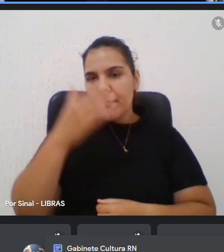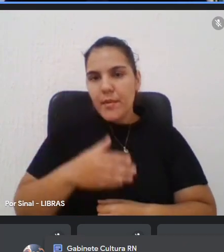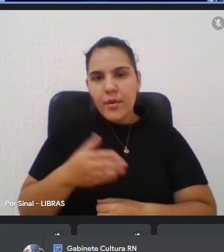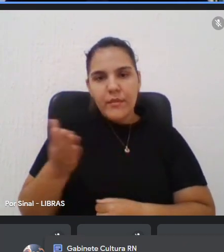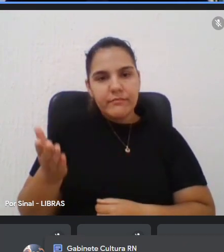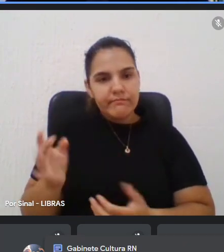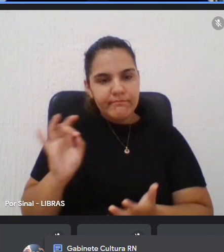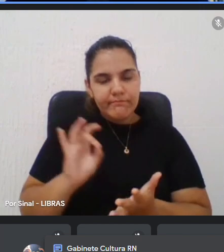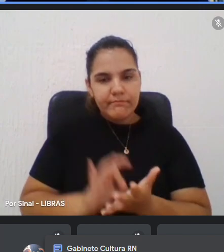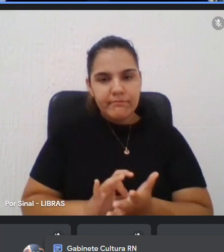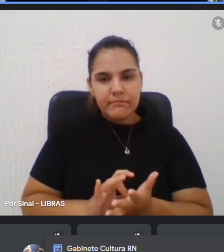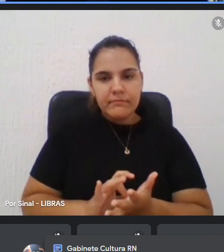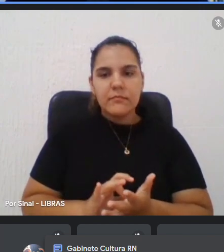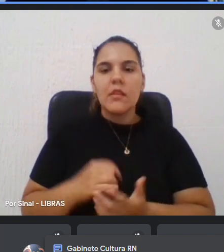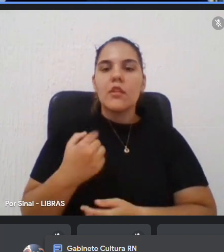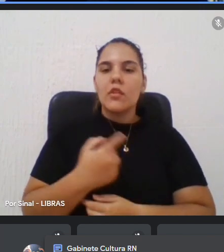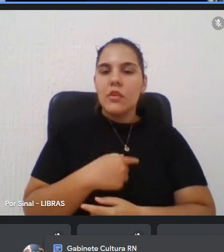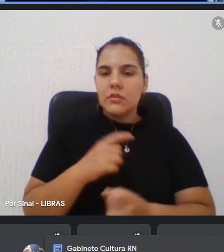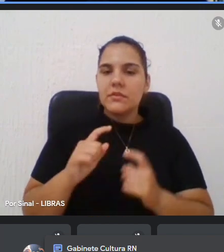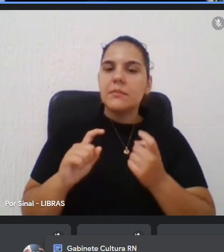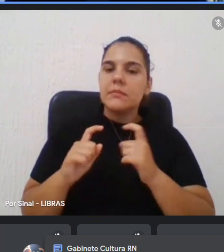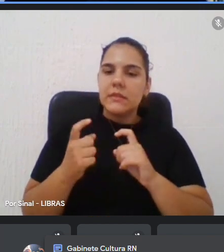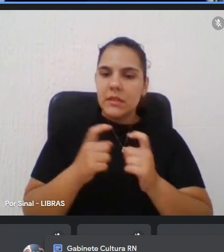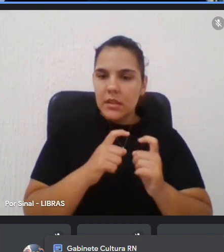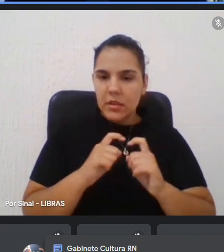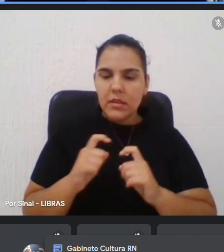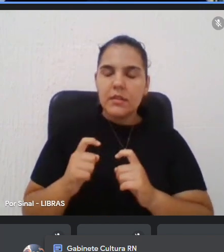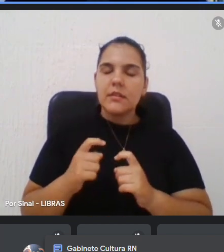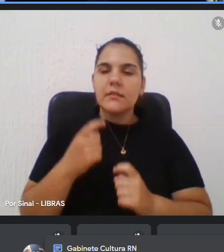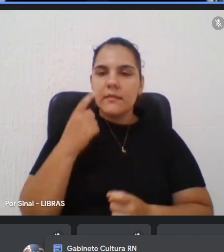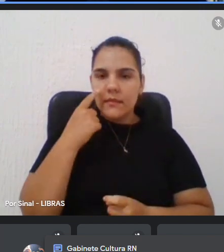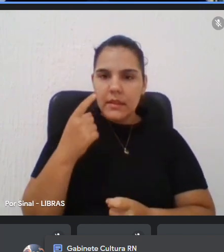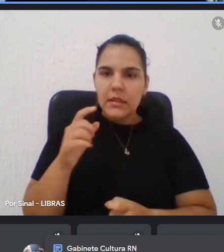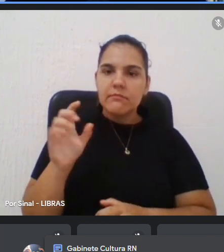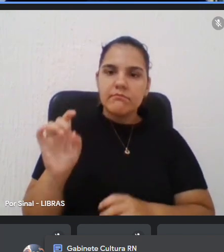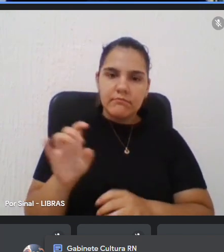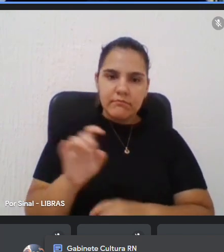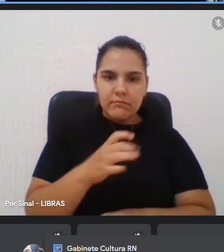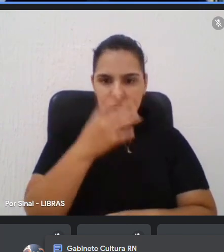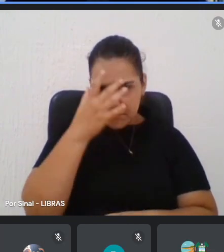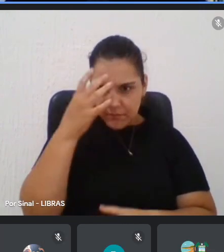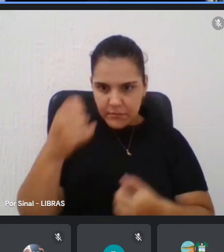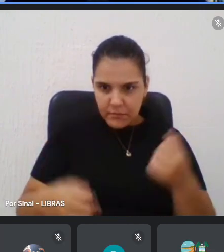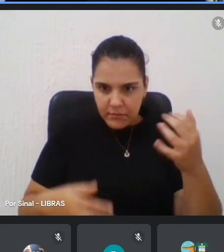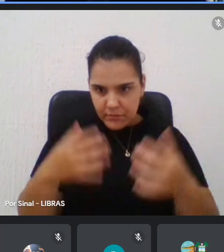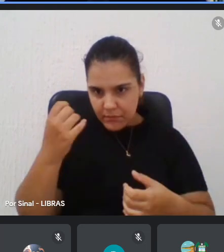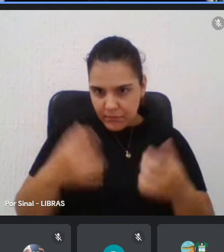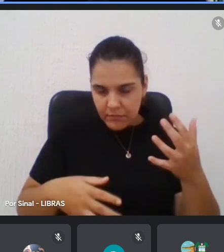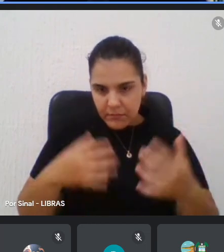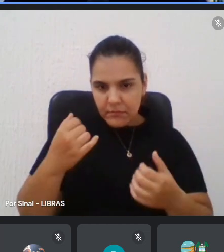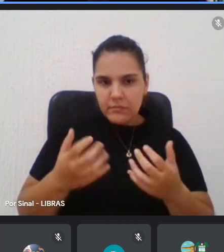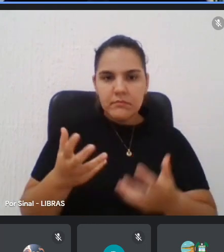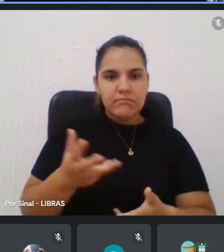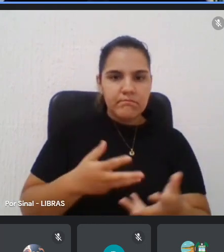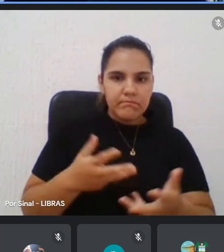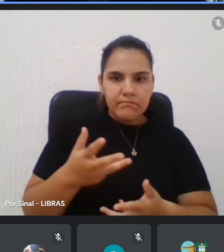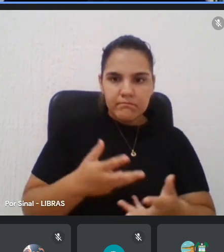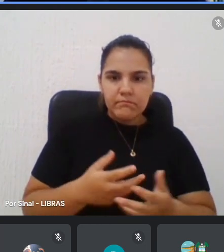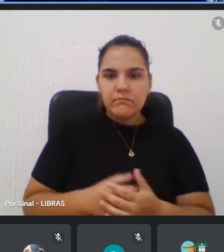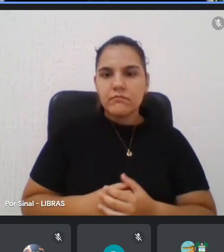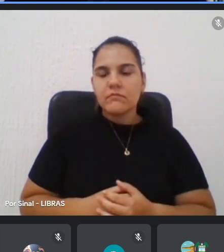dialogando, estamos ouvindo grupos, segmentos, câmaras setoriais, conselhos, e as